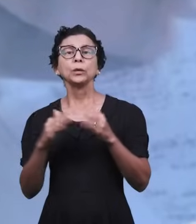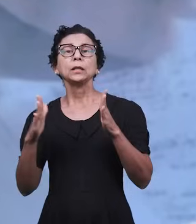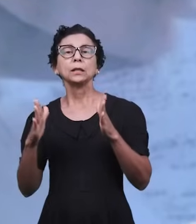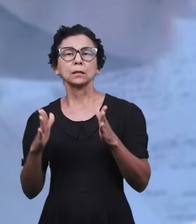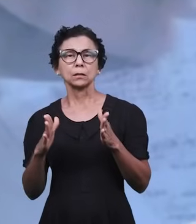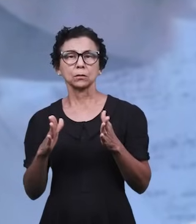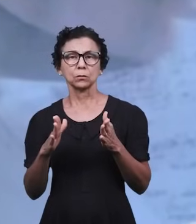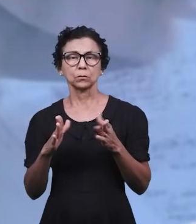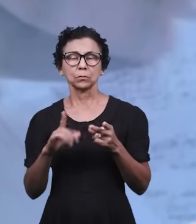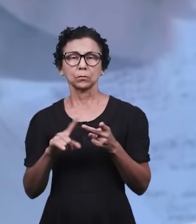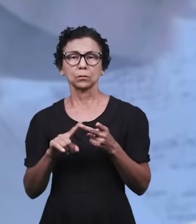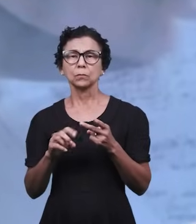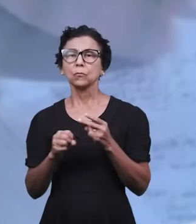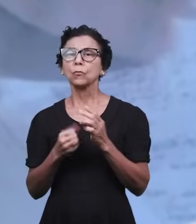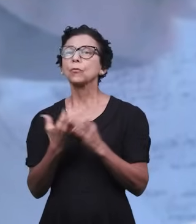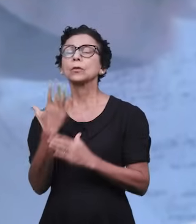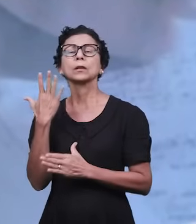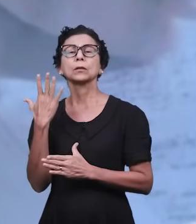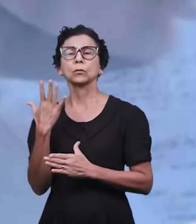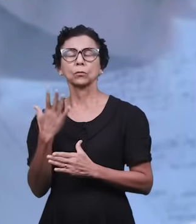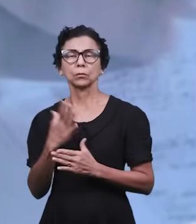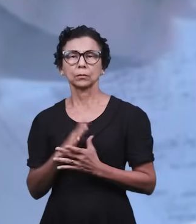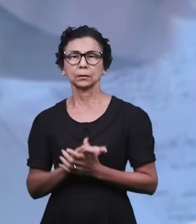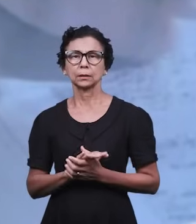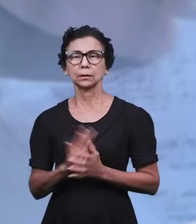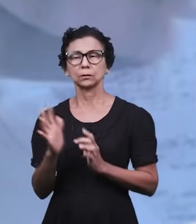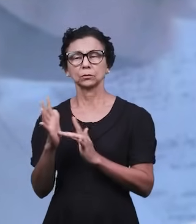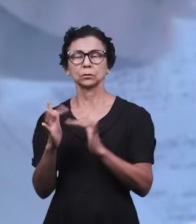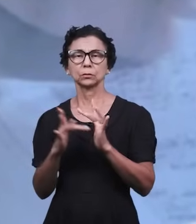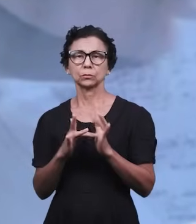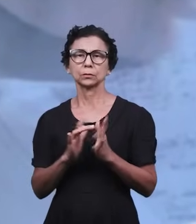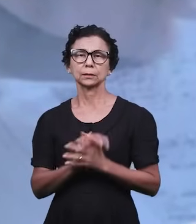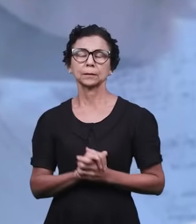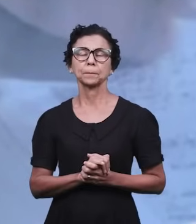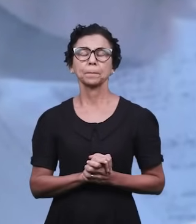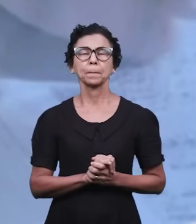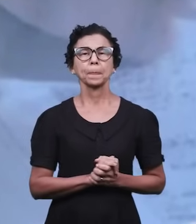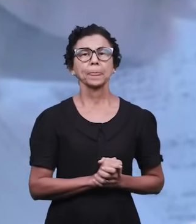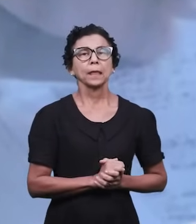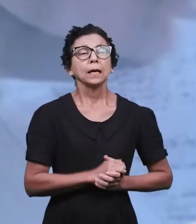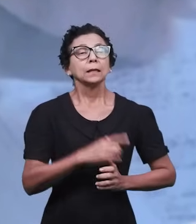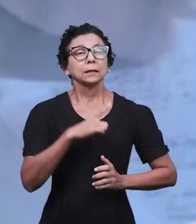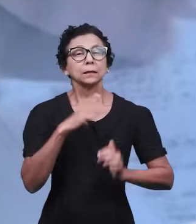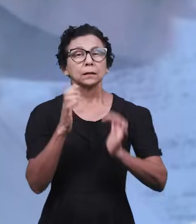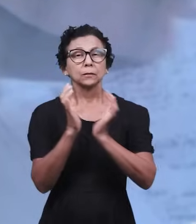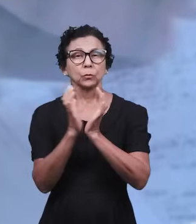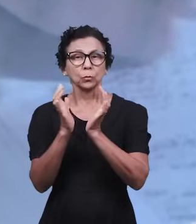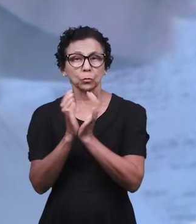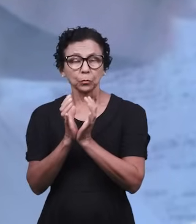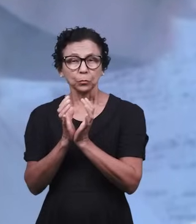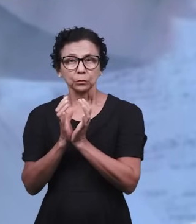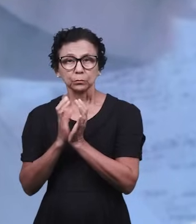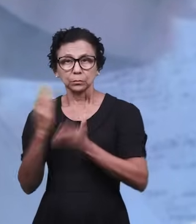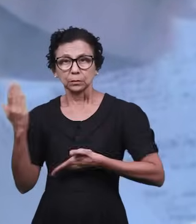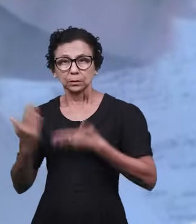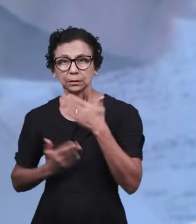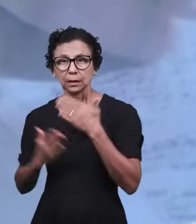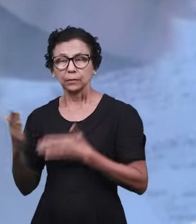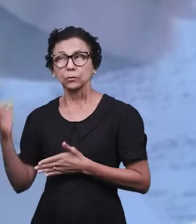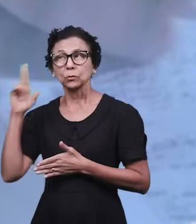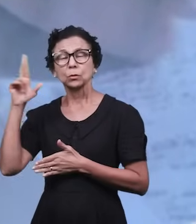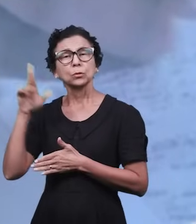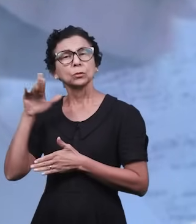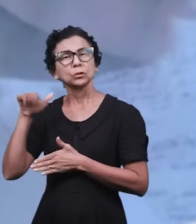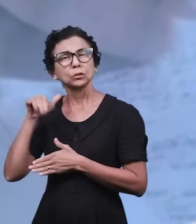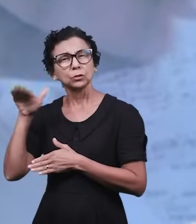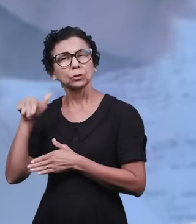aqueles homens que iniciaram a igreja, mulheres que iniciaram a igreja, se despertaram para esse momento, né? E até depois, eu